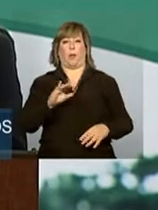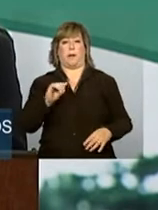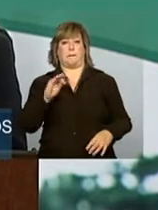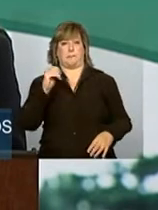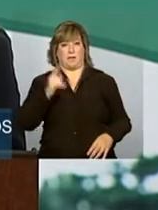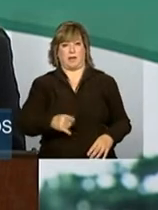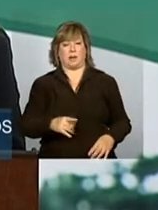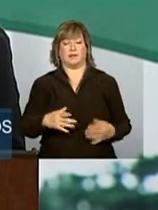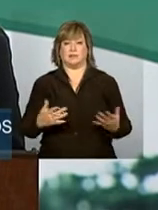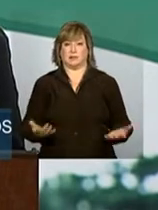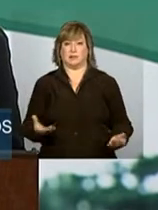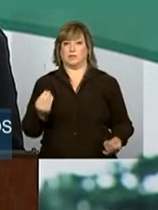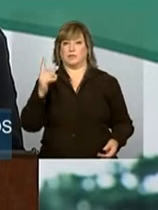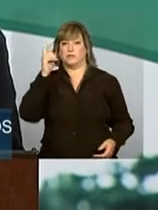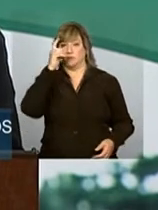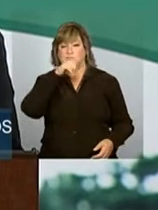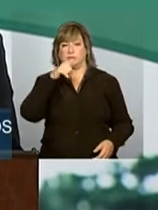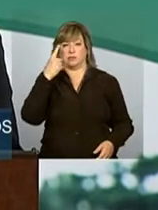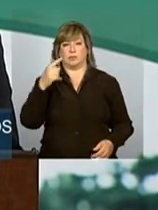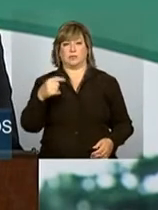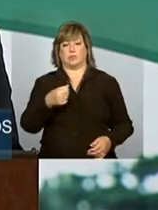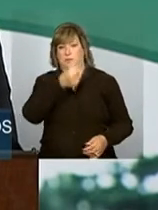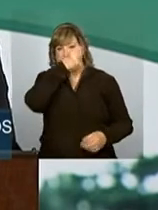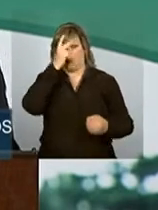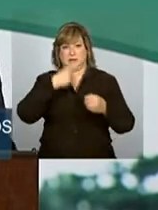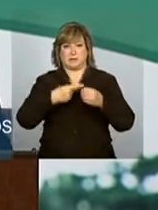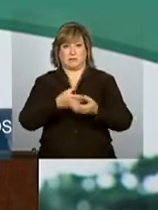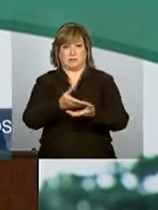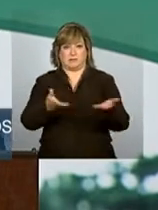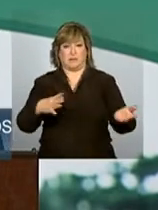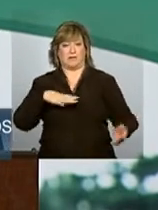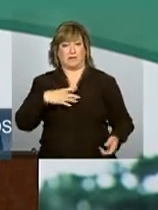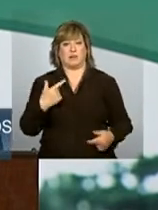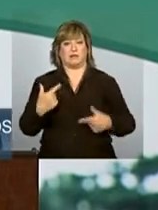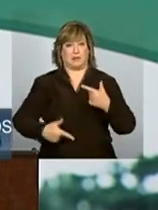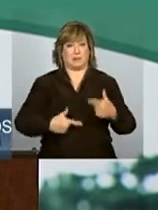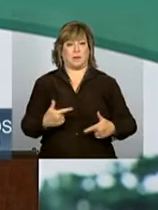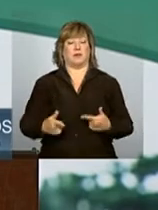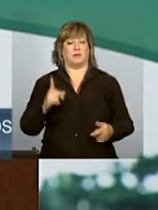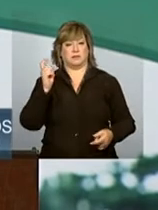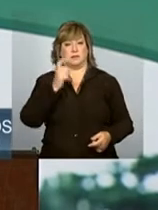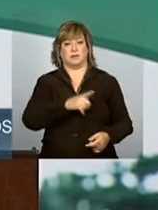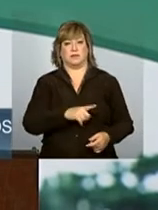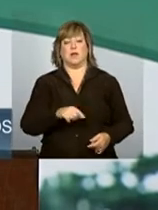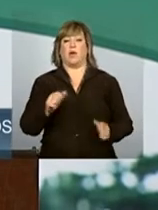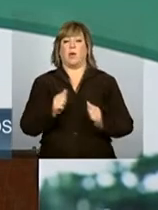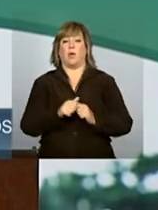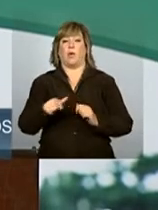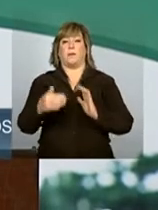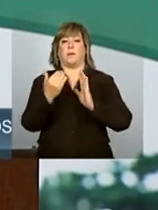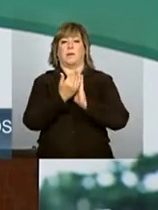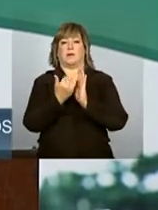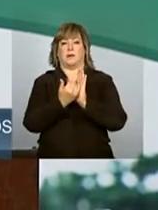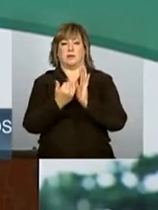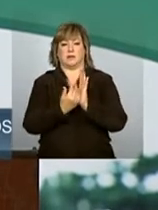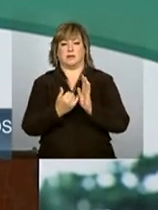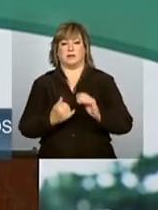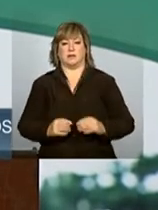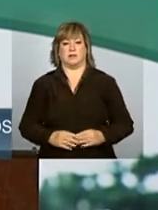as dificuldades que um município desse porte enfrenta. E é com programas